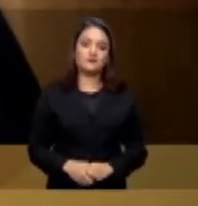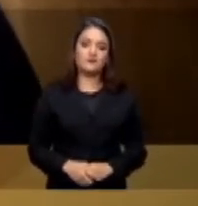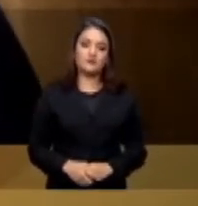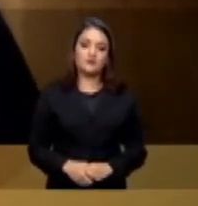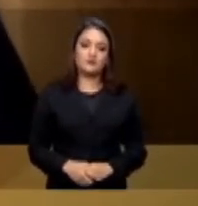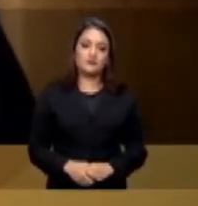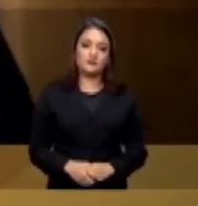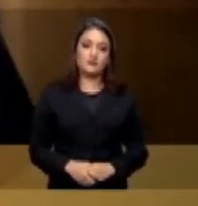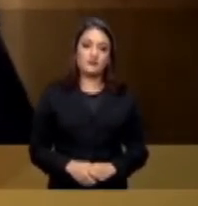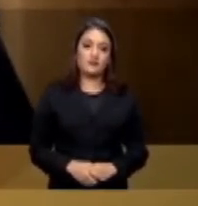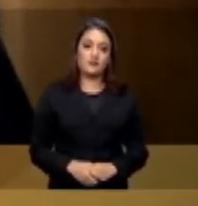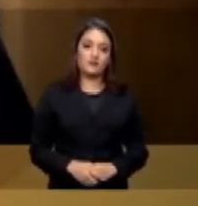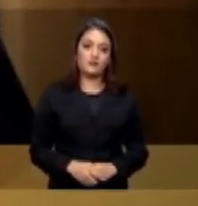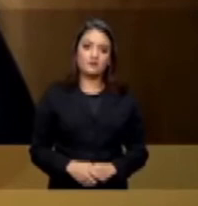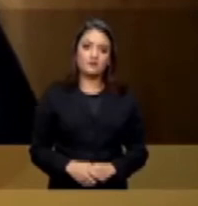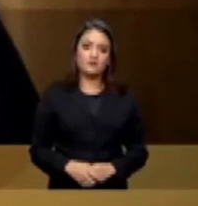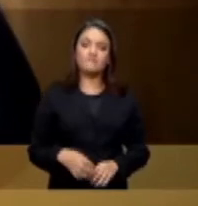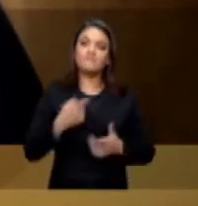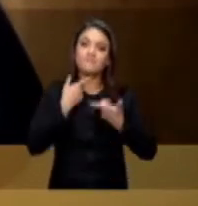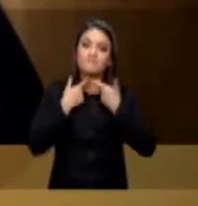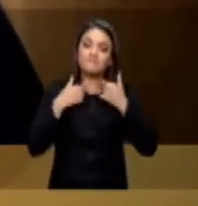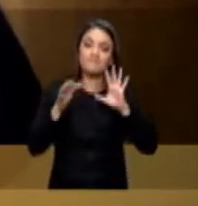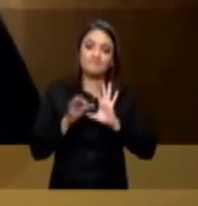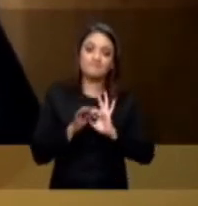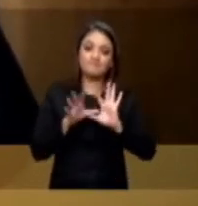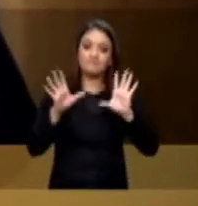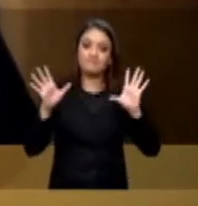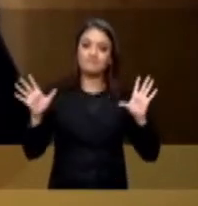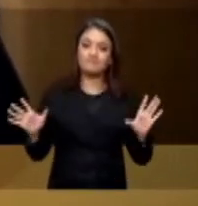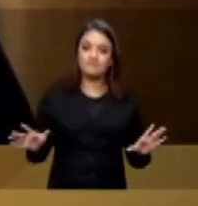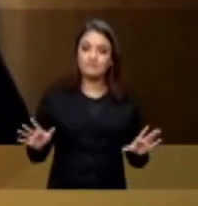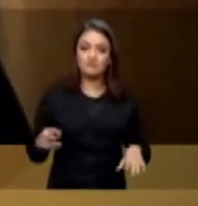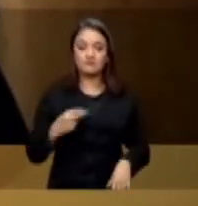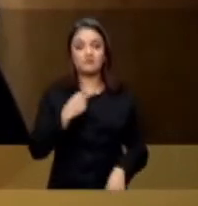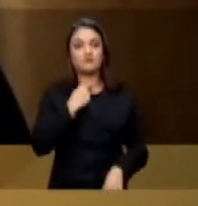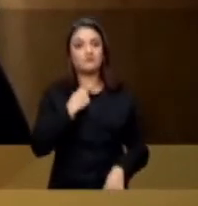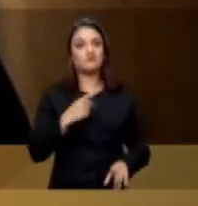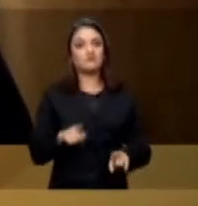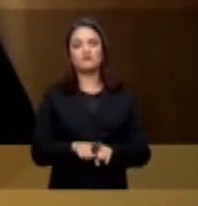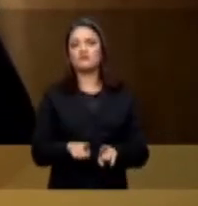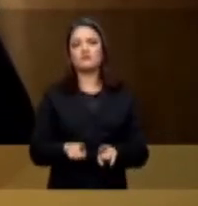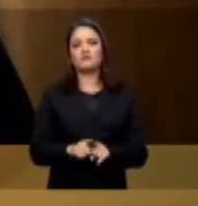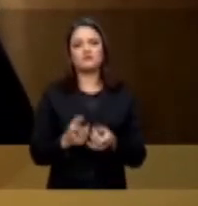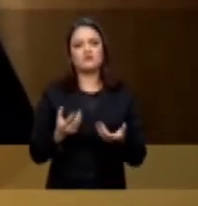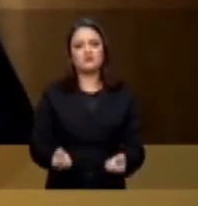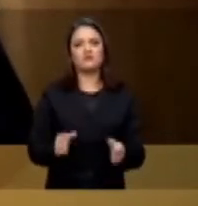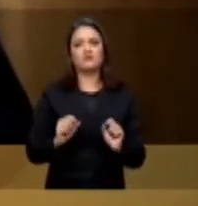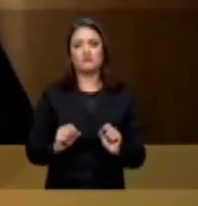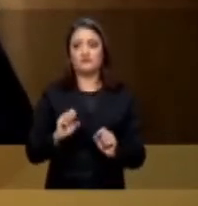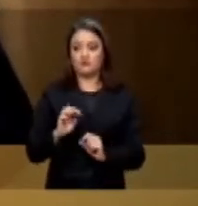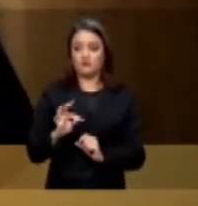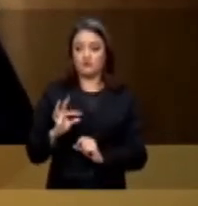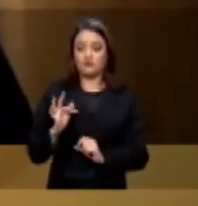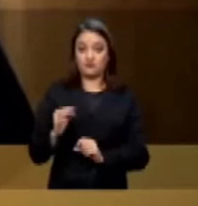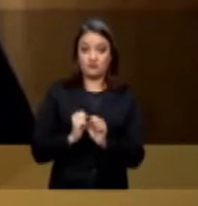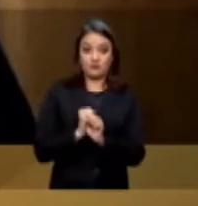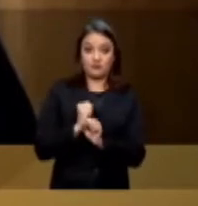à liberdade não pode permitir que a Suprema Corte, em ano eleitoral,